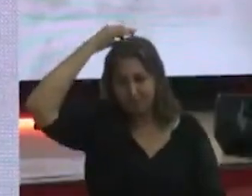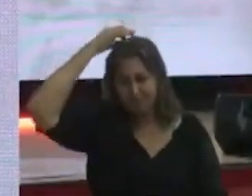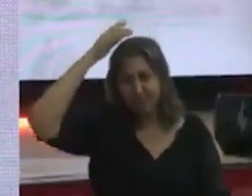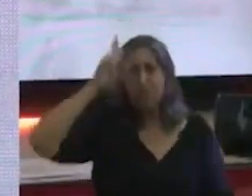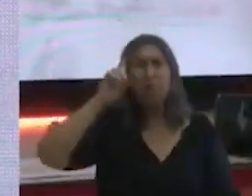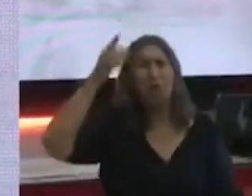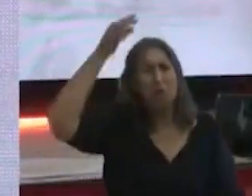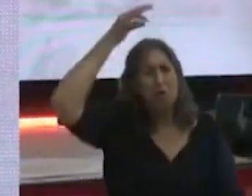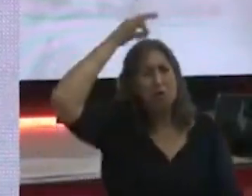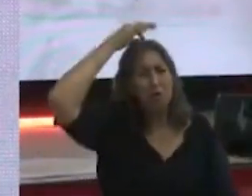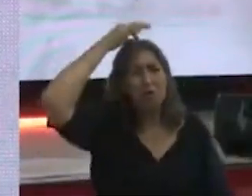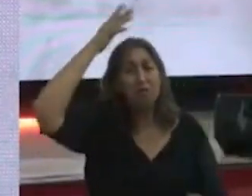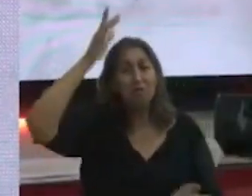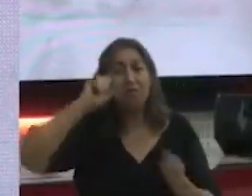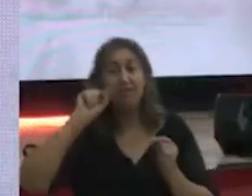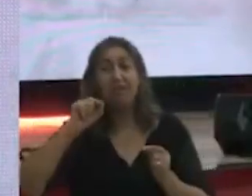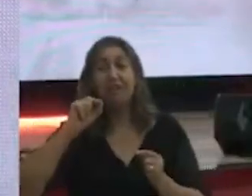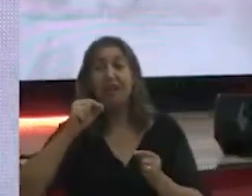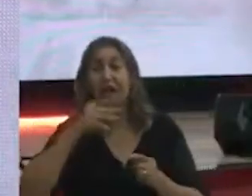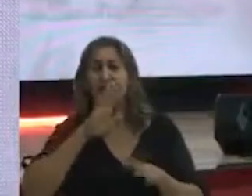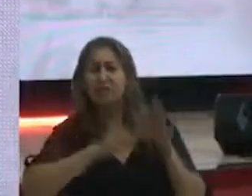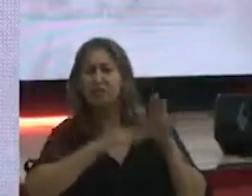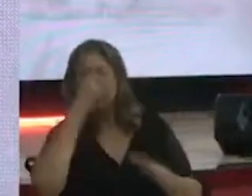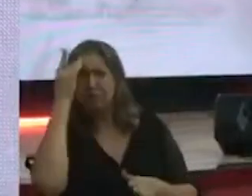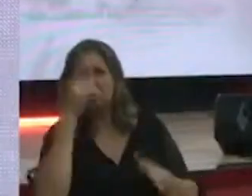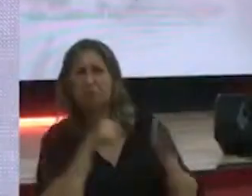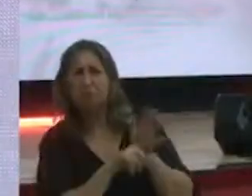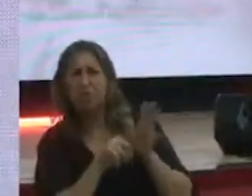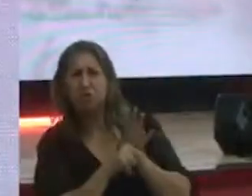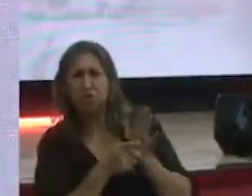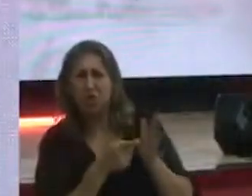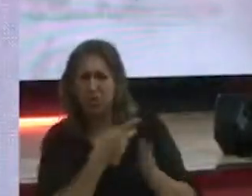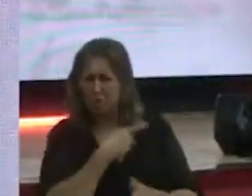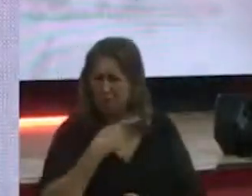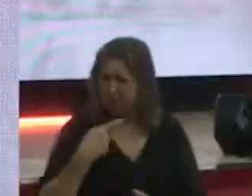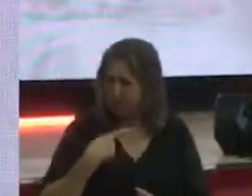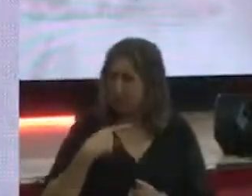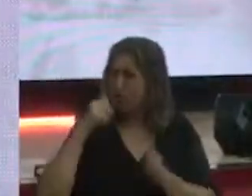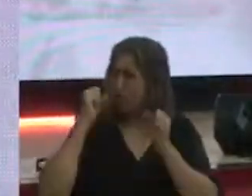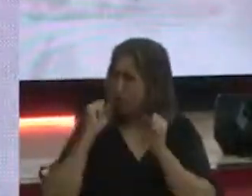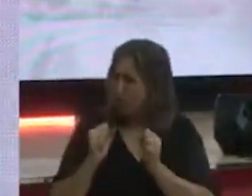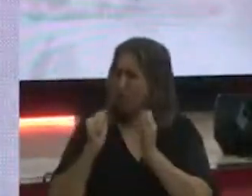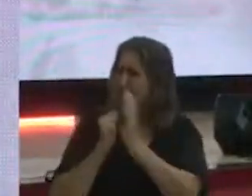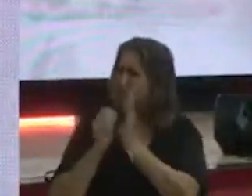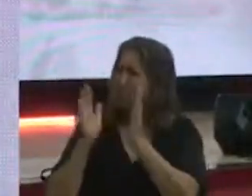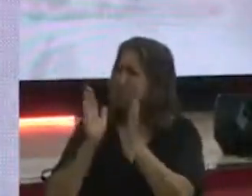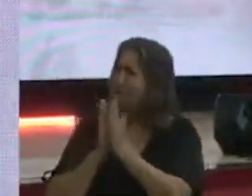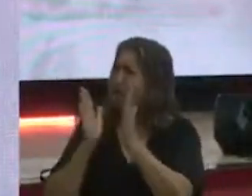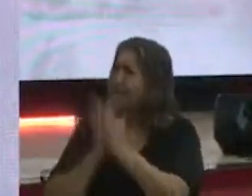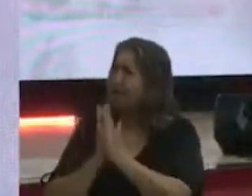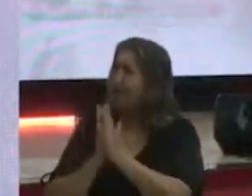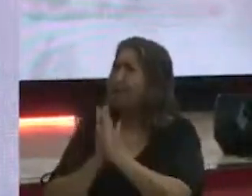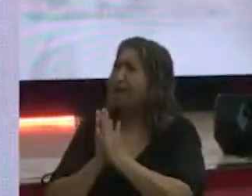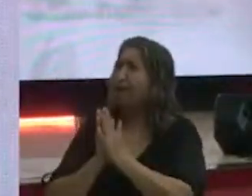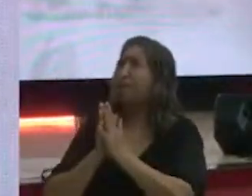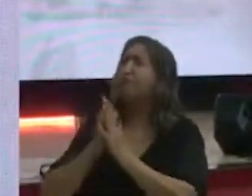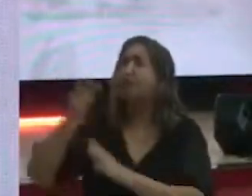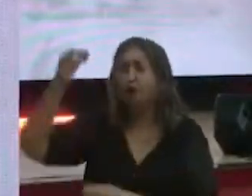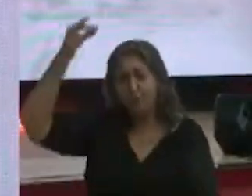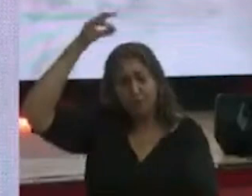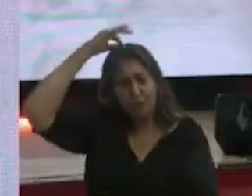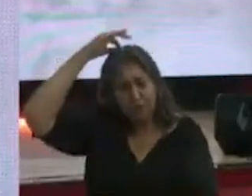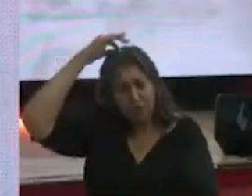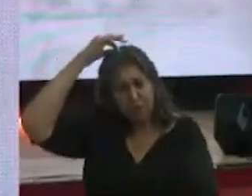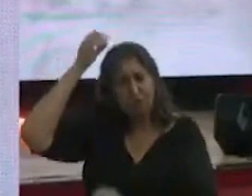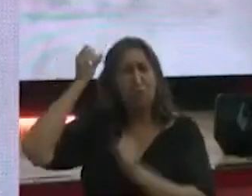santo algumas pessoas questionam pastor eu posso orar ao Espírito Santo eu